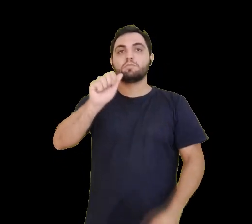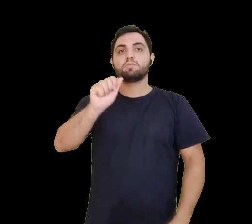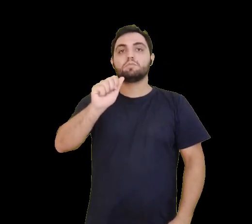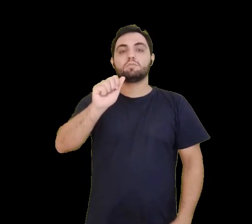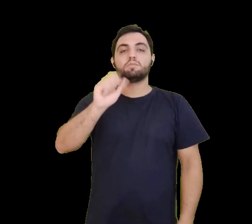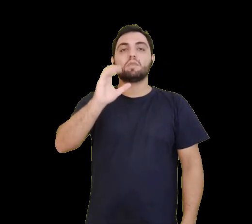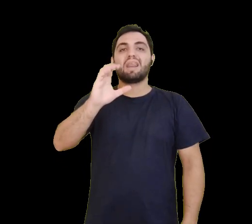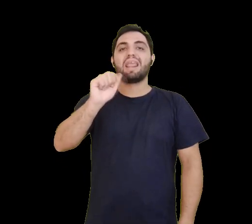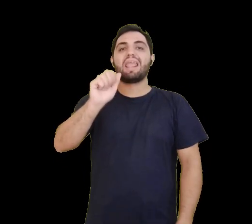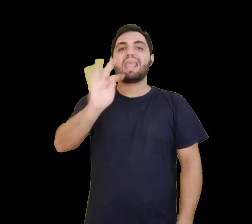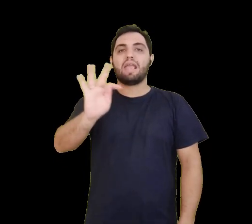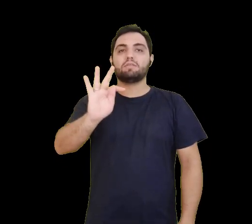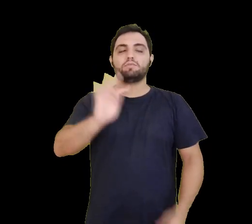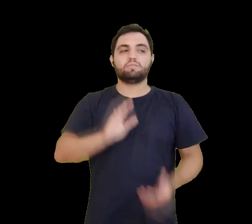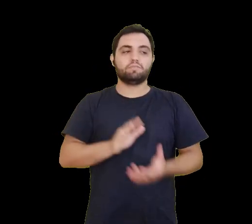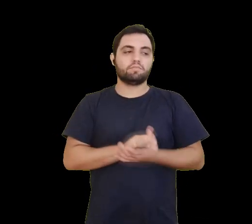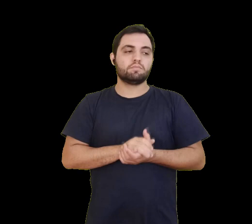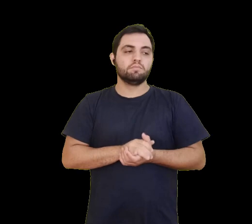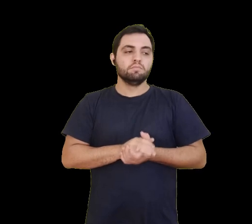cat.